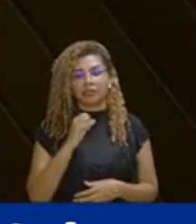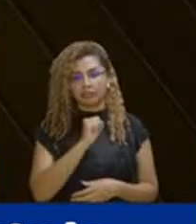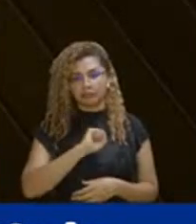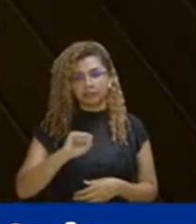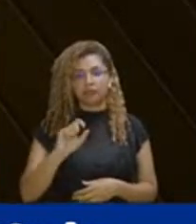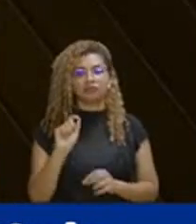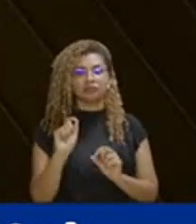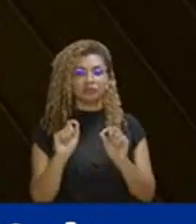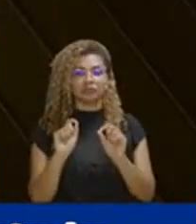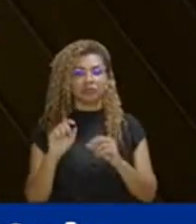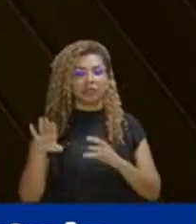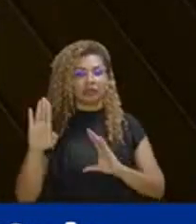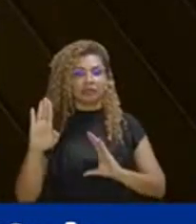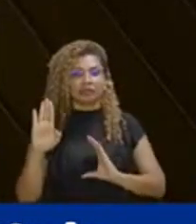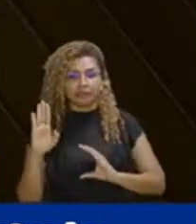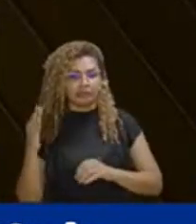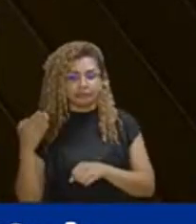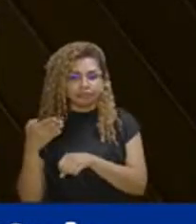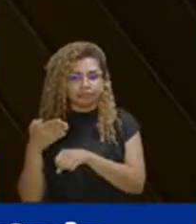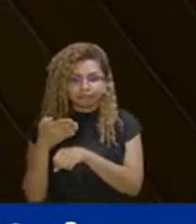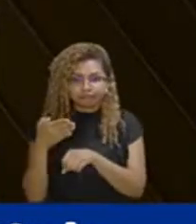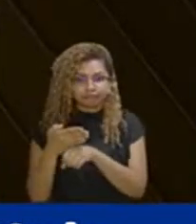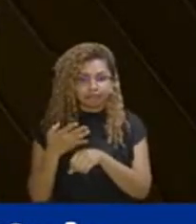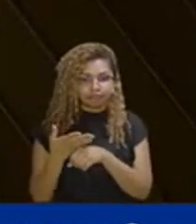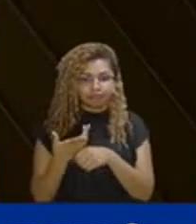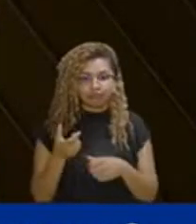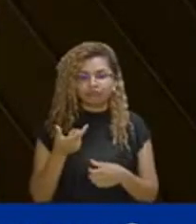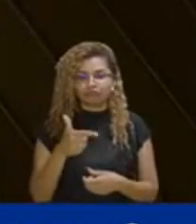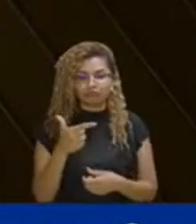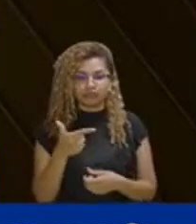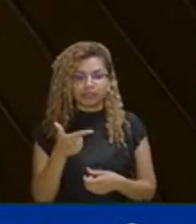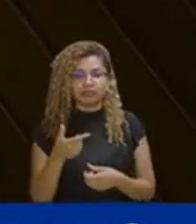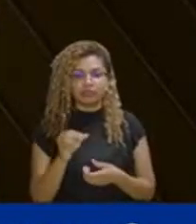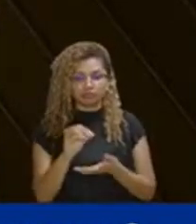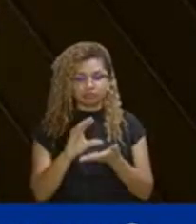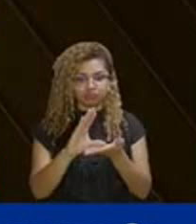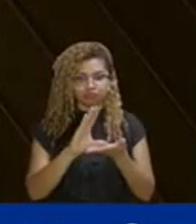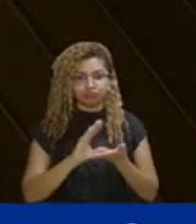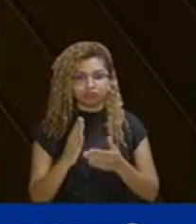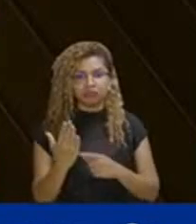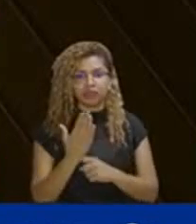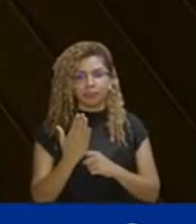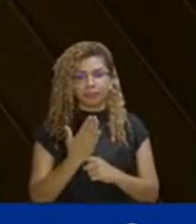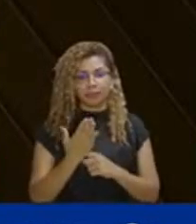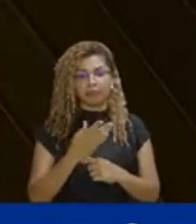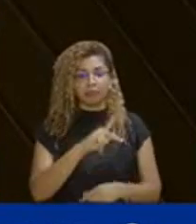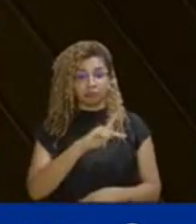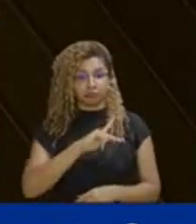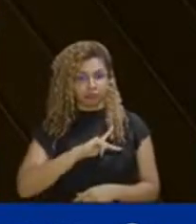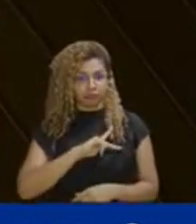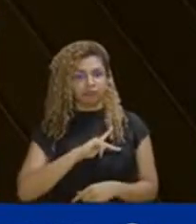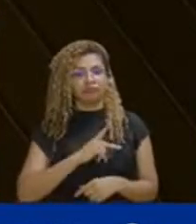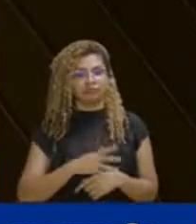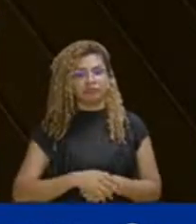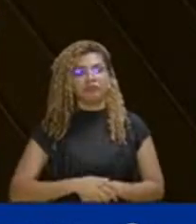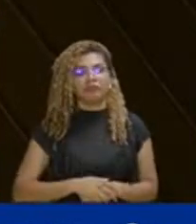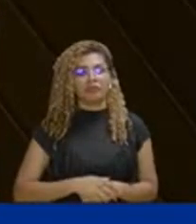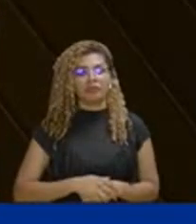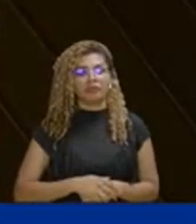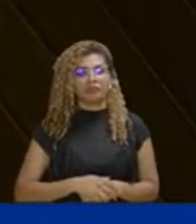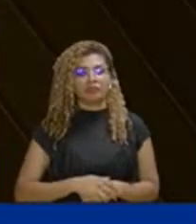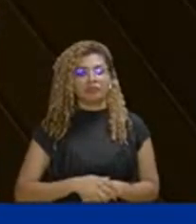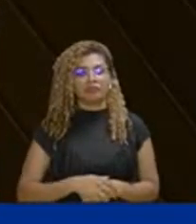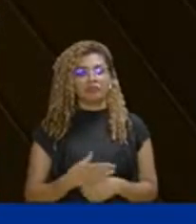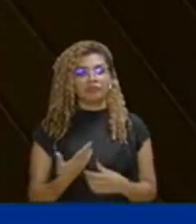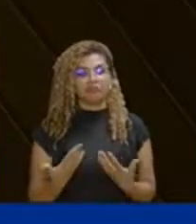tenha acesso a recursos públicos, já que, no seu entender, a candidata incorre em causa de inelegibilidade. A segunda recorrente,